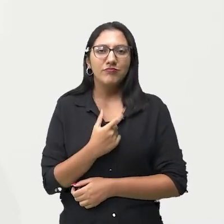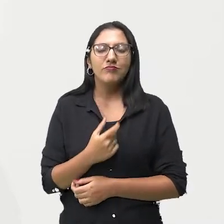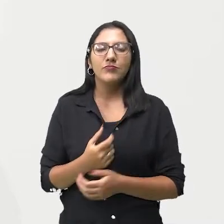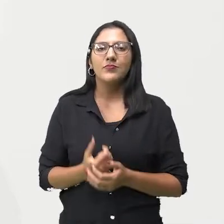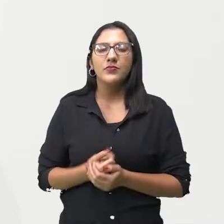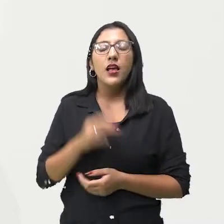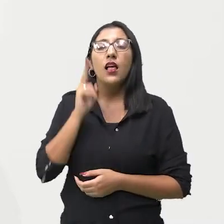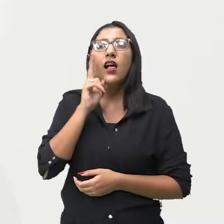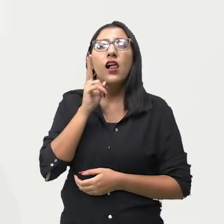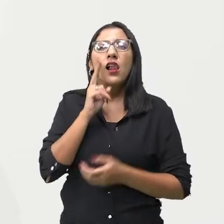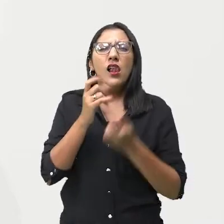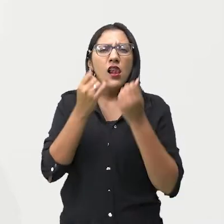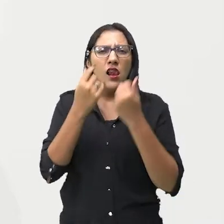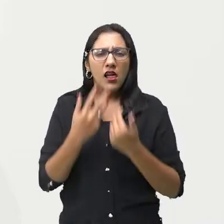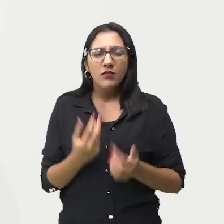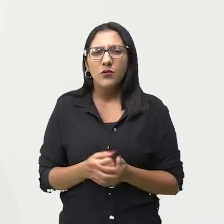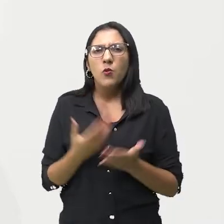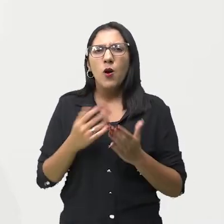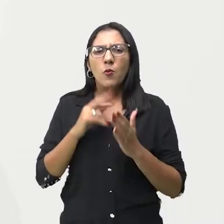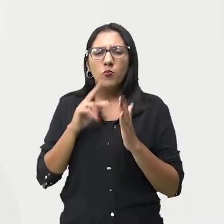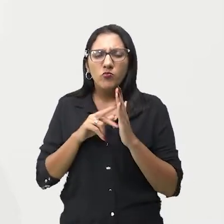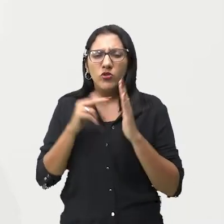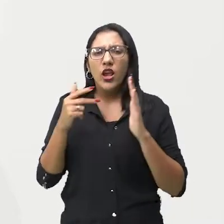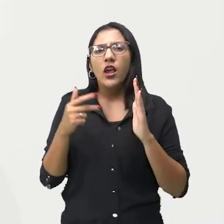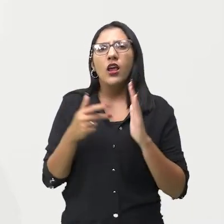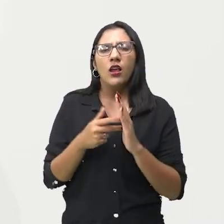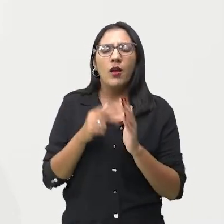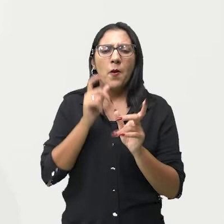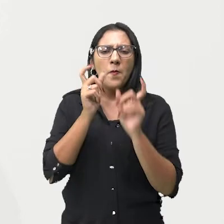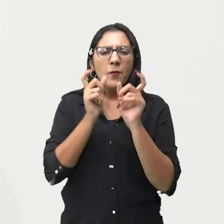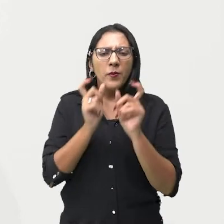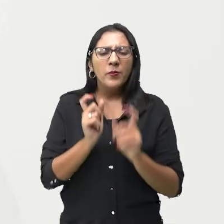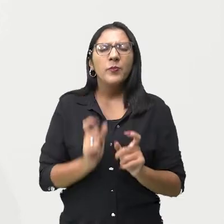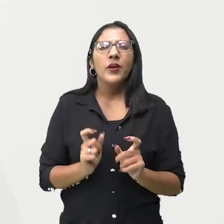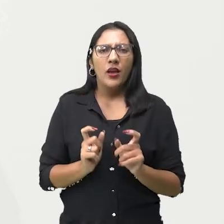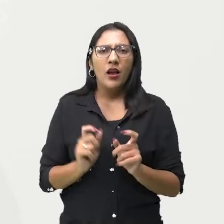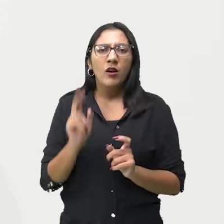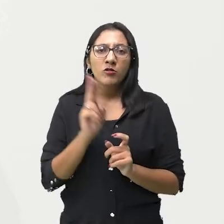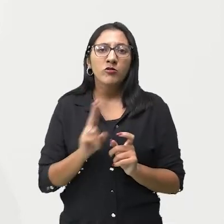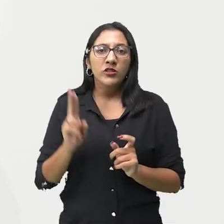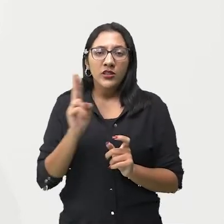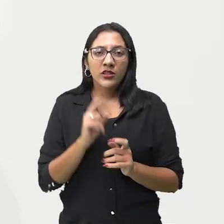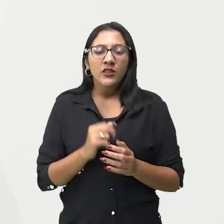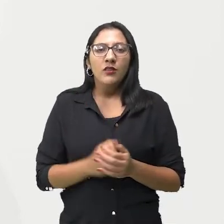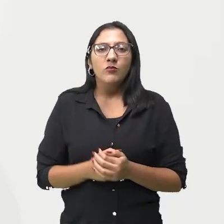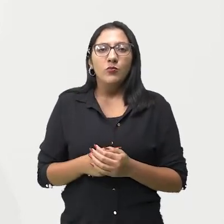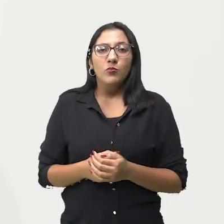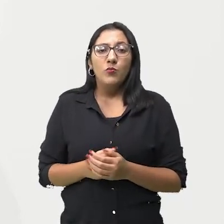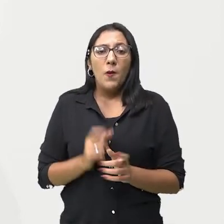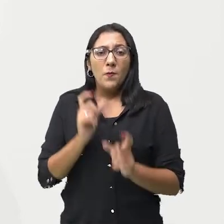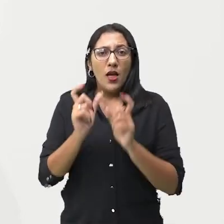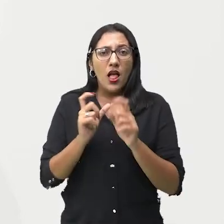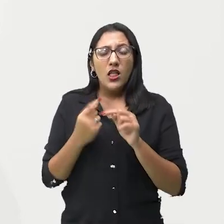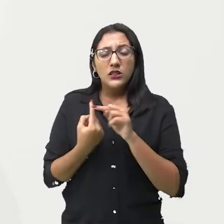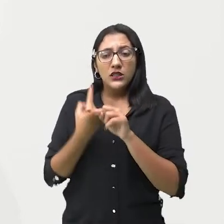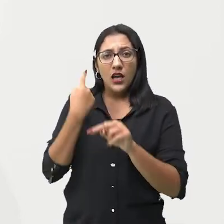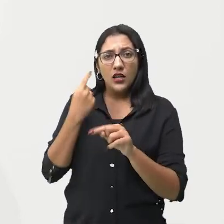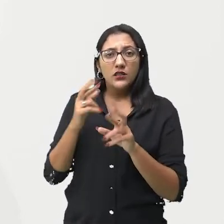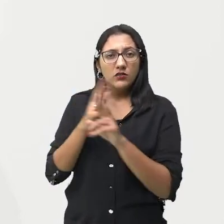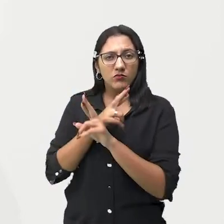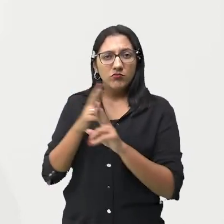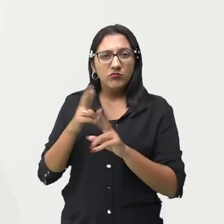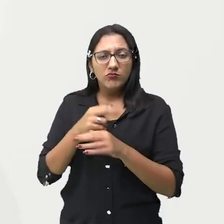eu disse, o efeito de sentido disso aqui, de formas no pretérito perfeito do modo